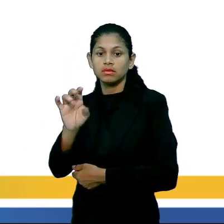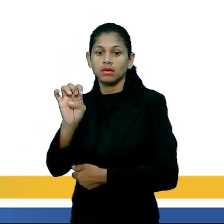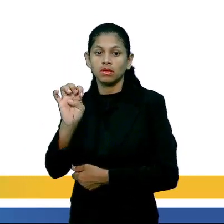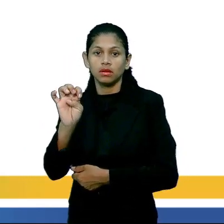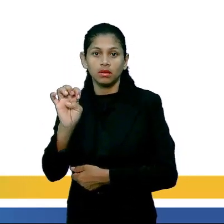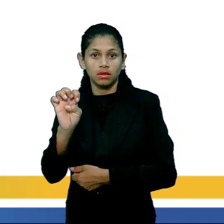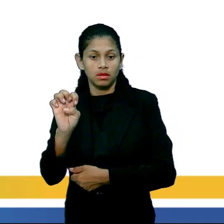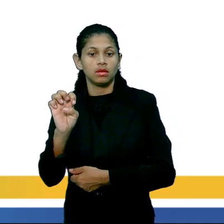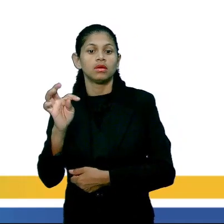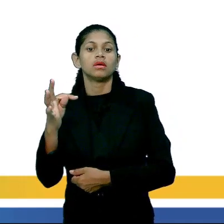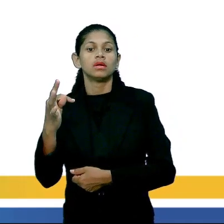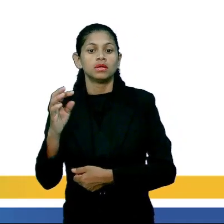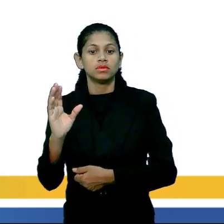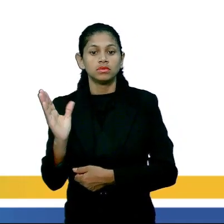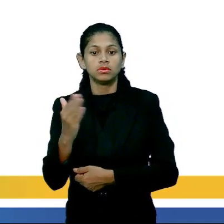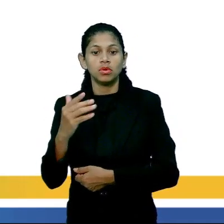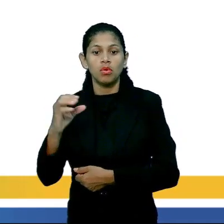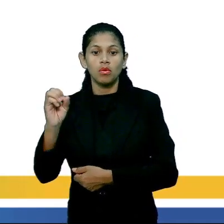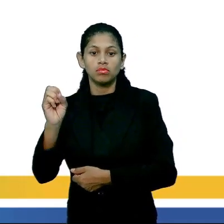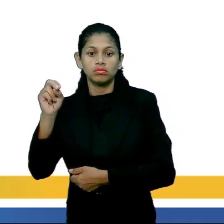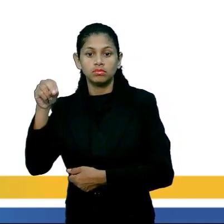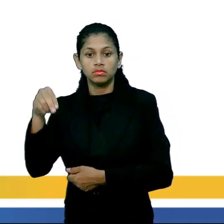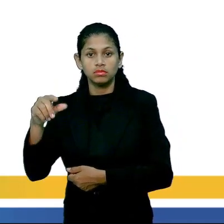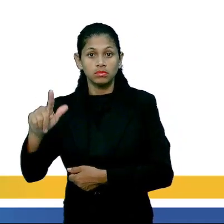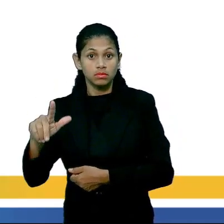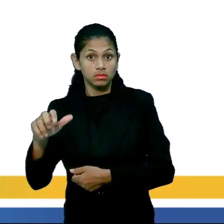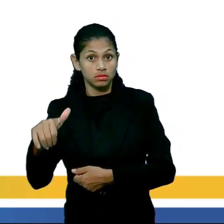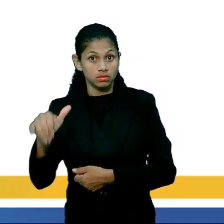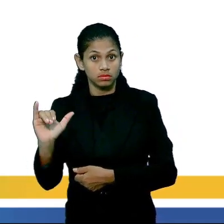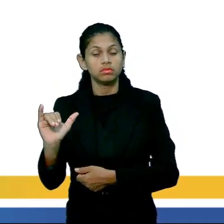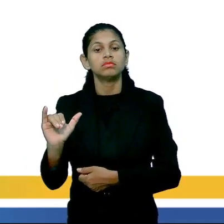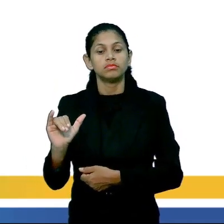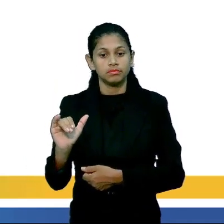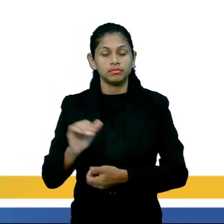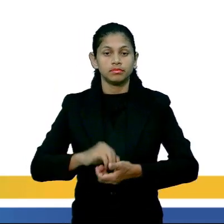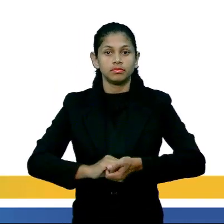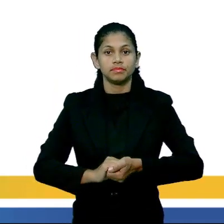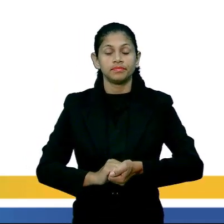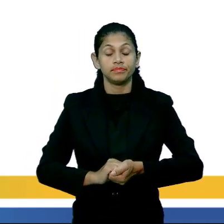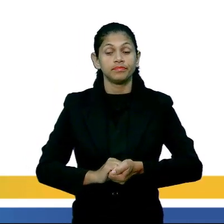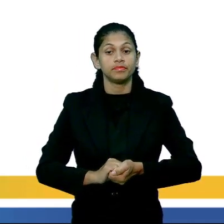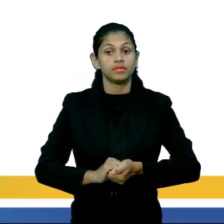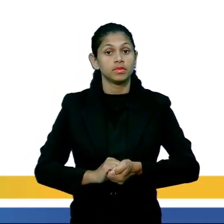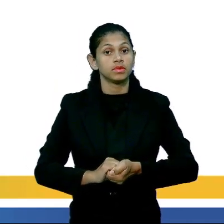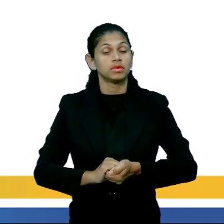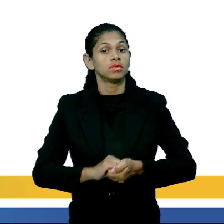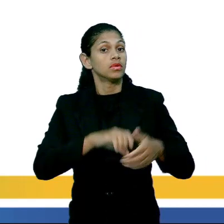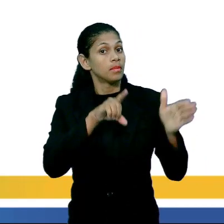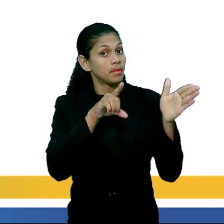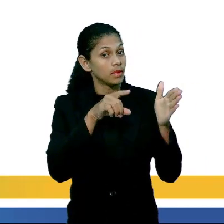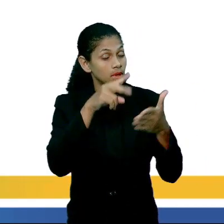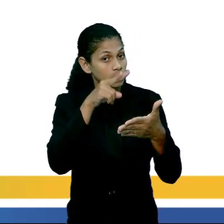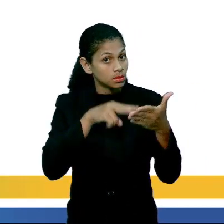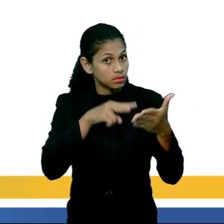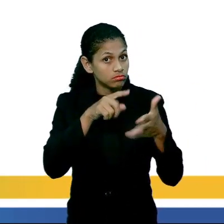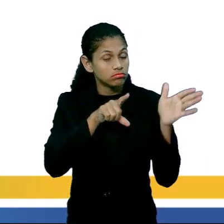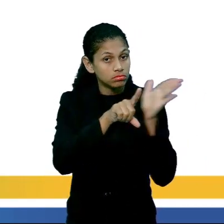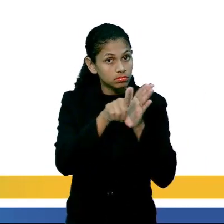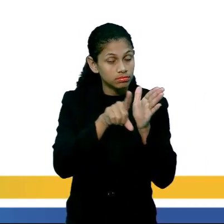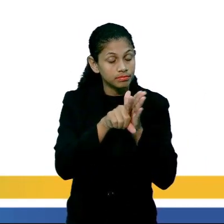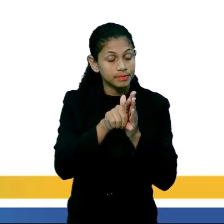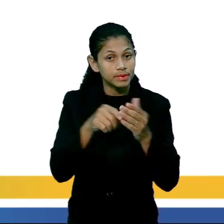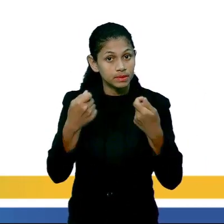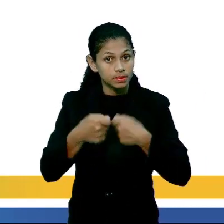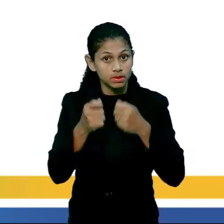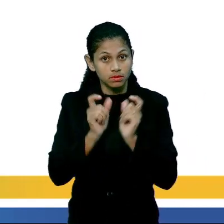vai estar ali próximo ao 7%, ok? Então, nessa questão que nós vamos ler agora, vocês devem se